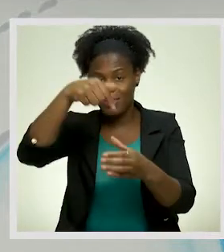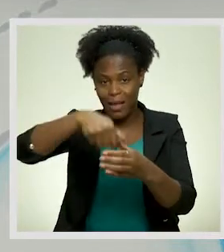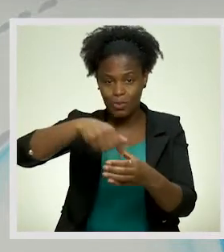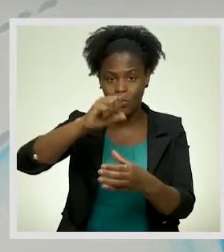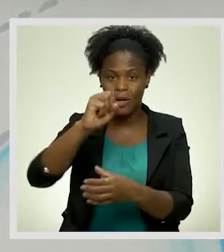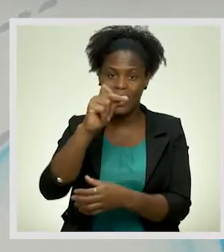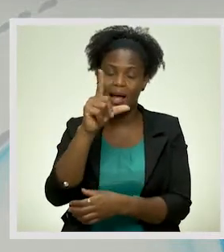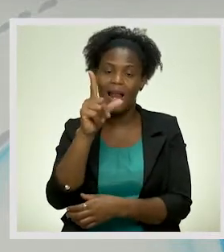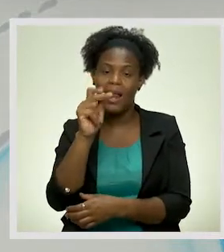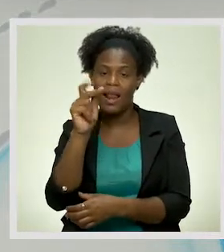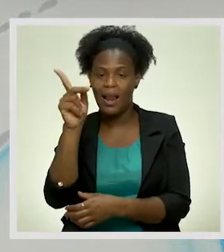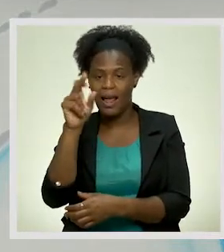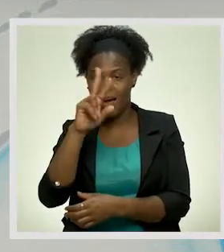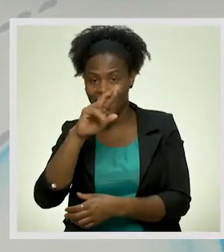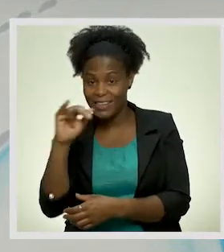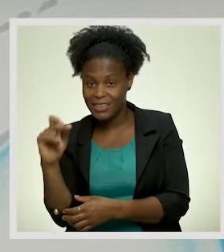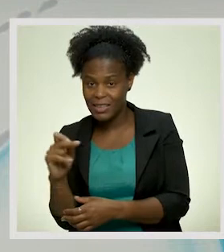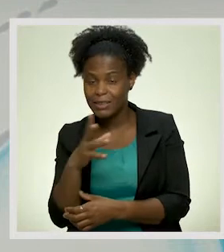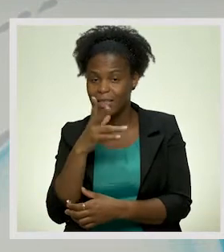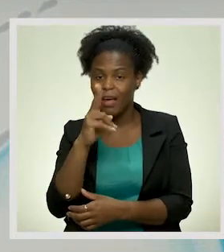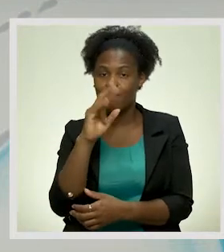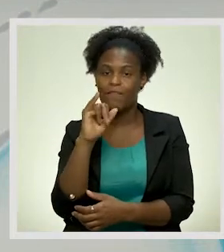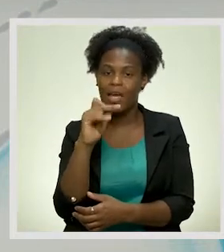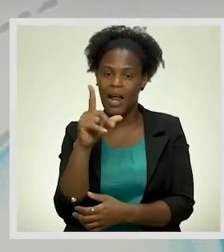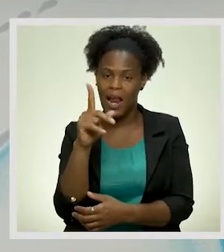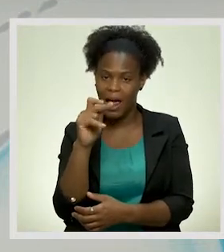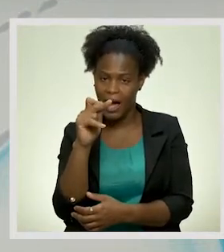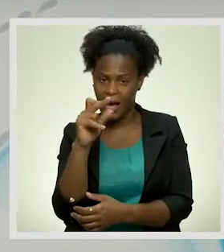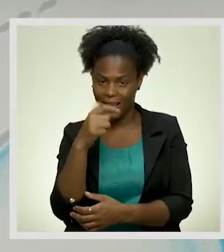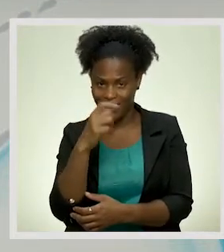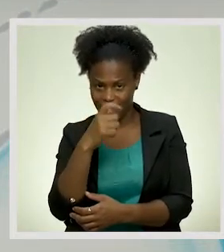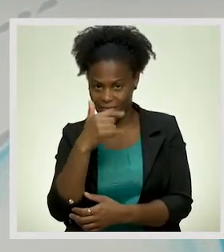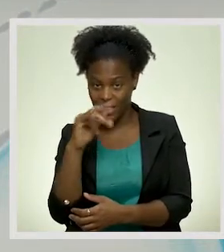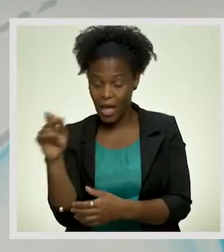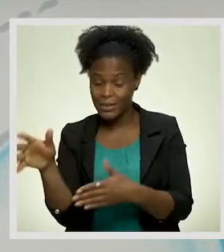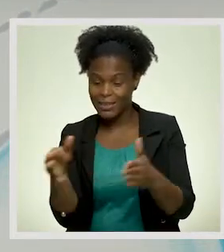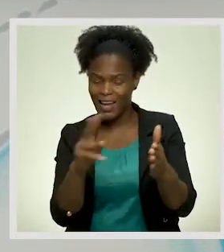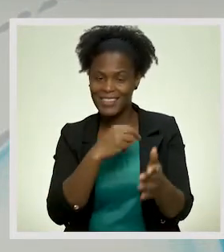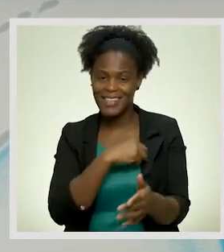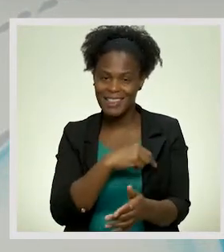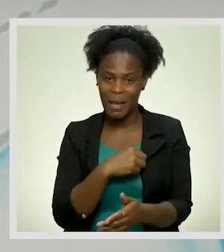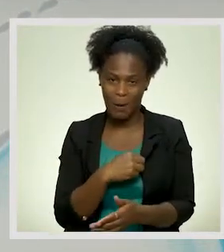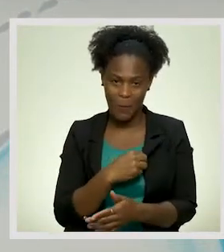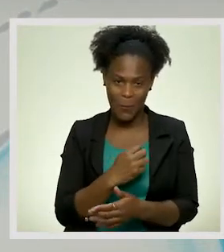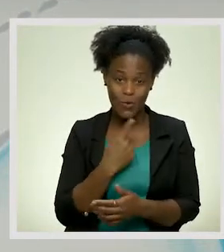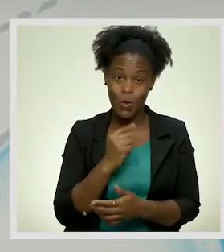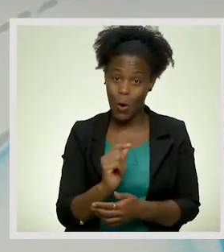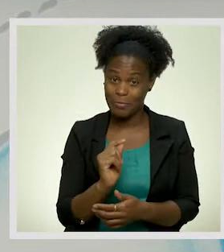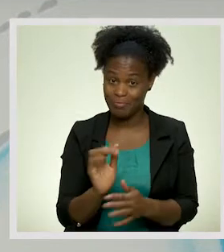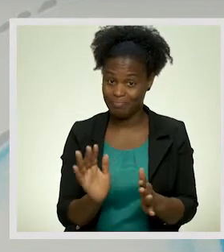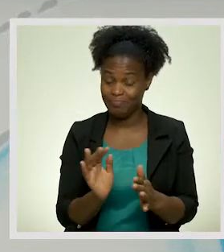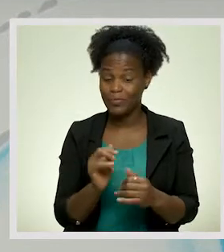que se denomina Via Láctea ou Estrada de Santiago. Posto isto,